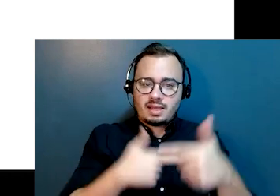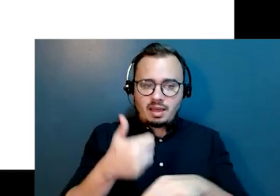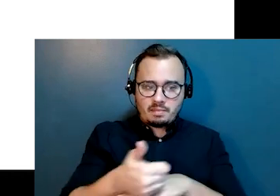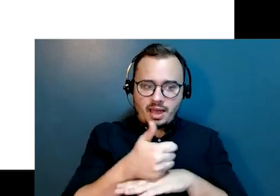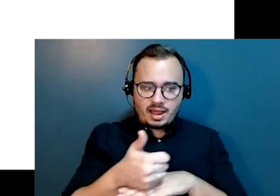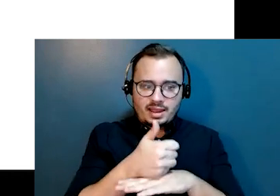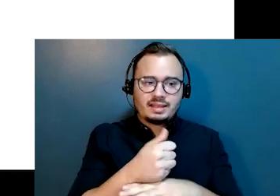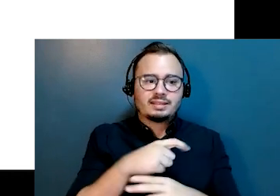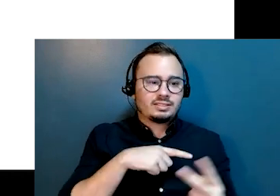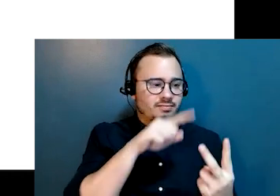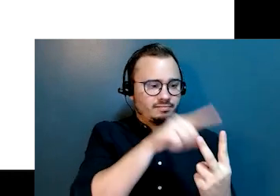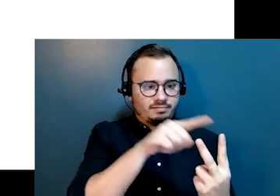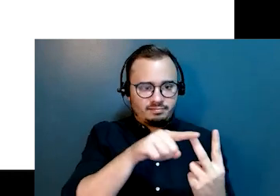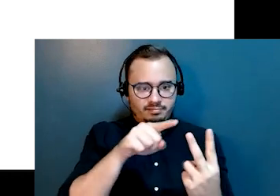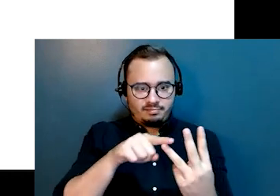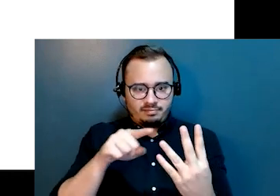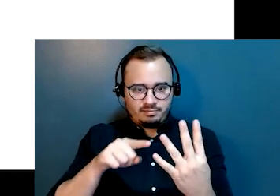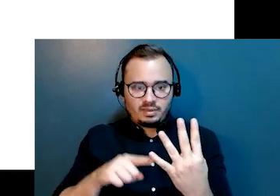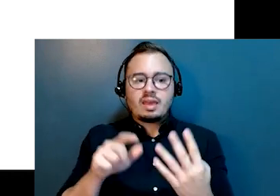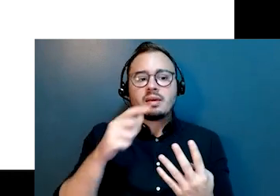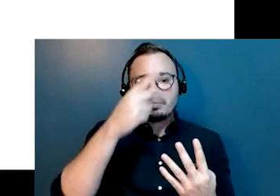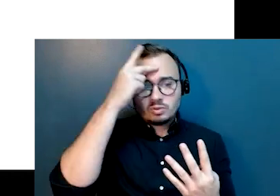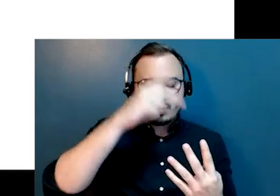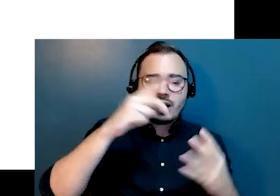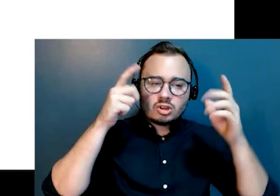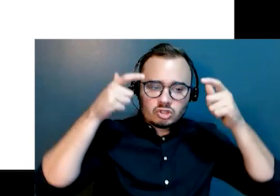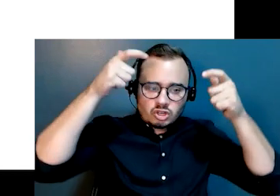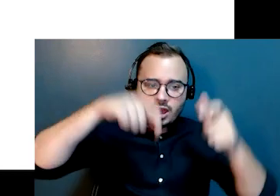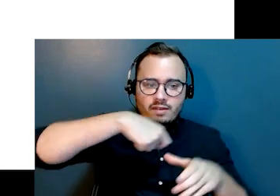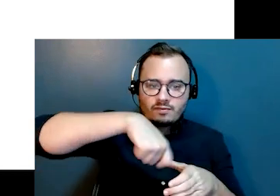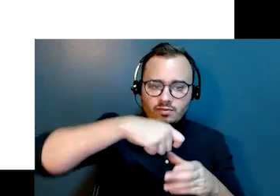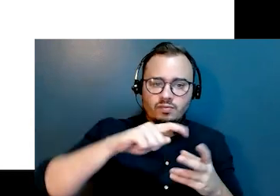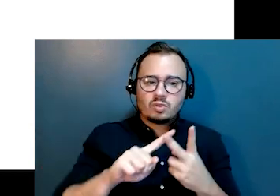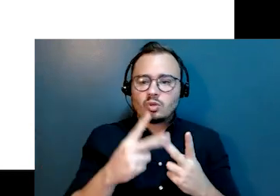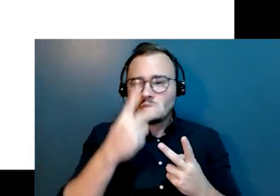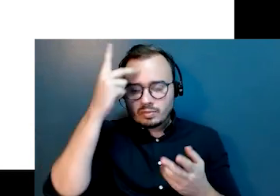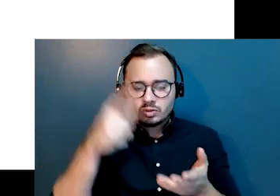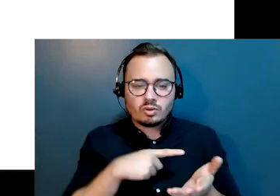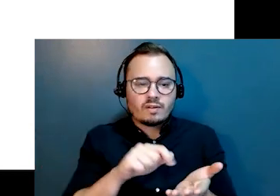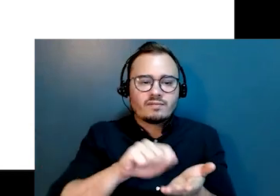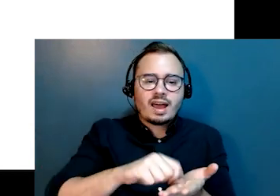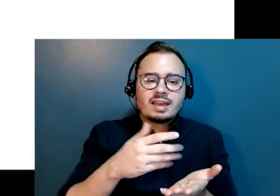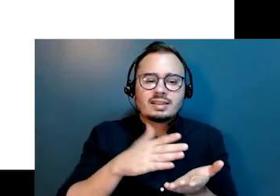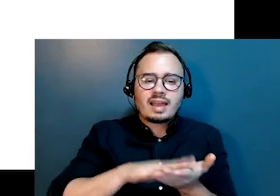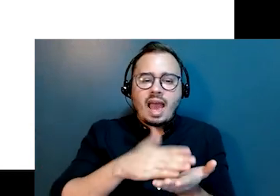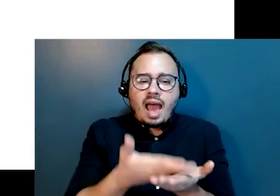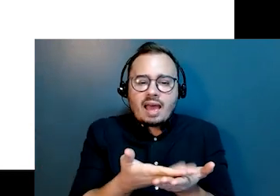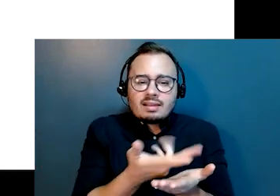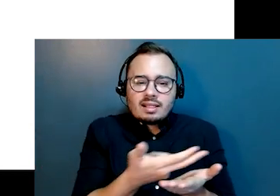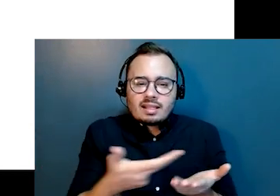2 assadores, que eram os meus primos, tinha um garçom e 2 ajudantes gerais, que era a minha prima e